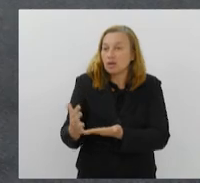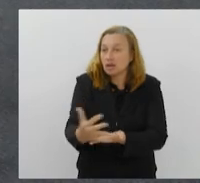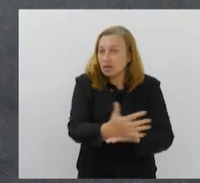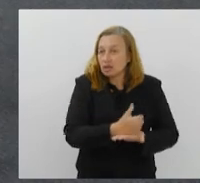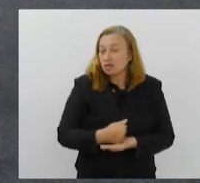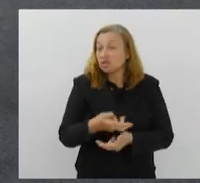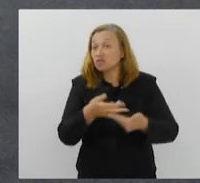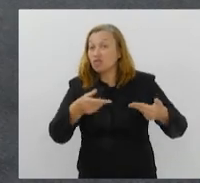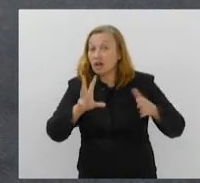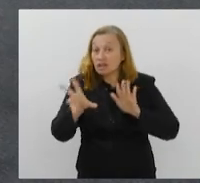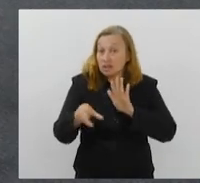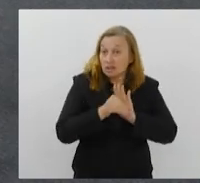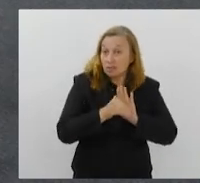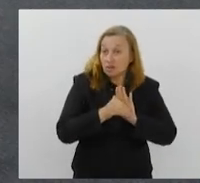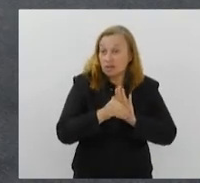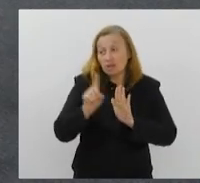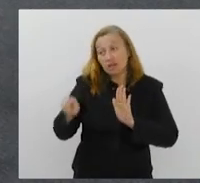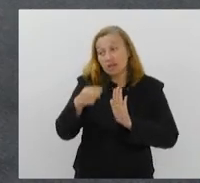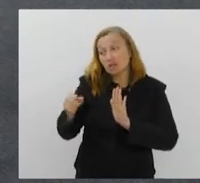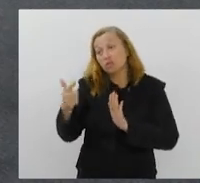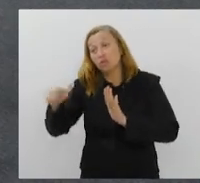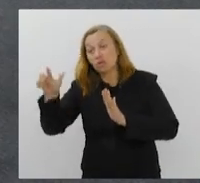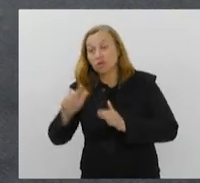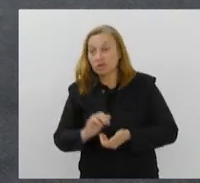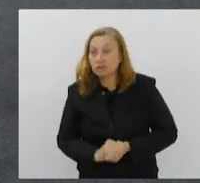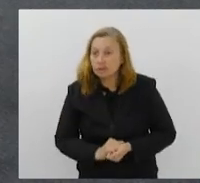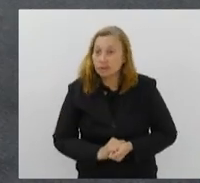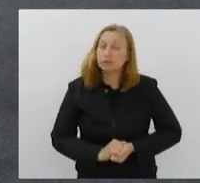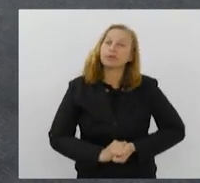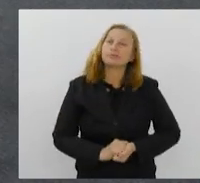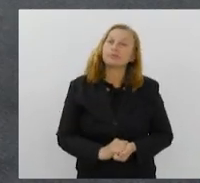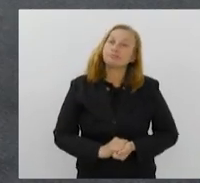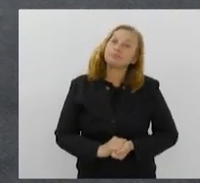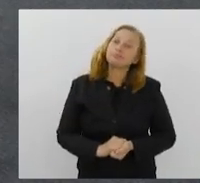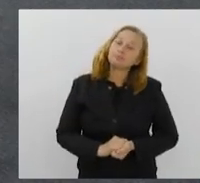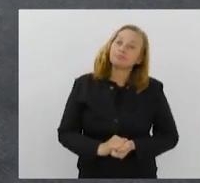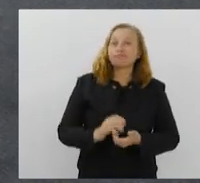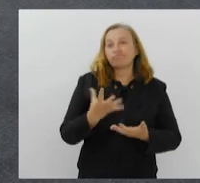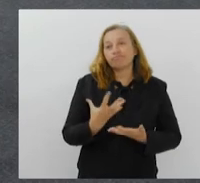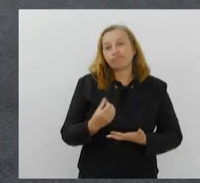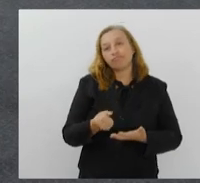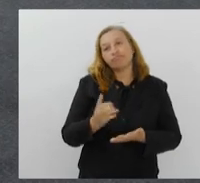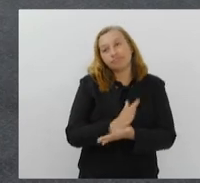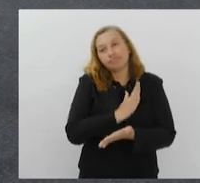diversas emendas e rejeitando outras, acatou inclusive algumas minhas,